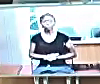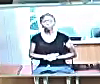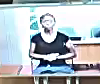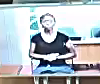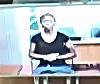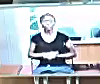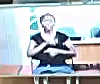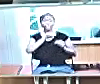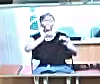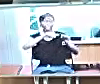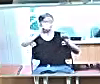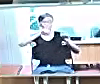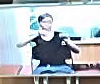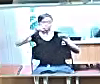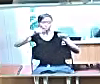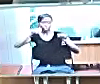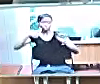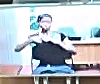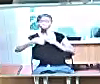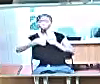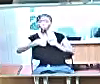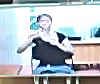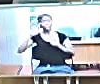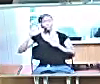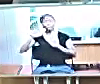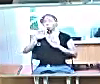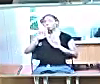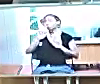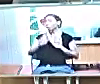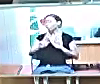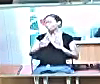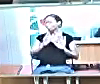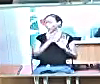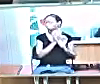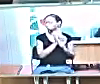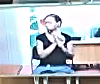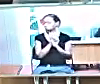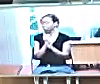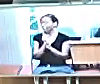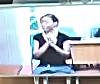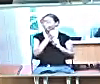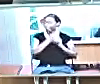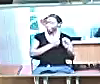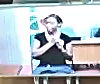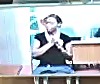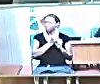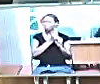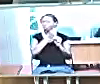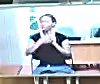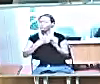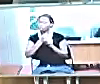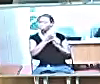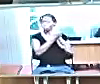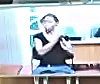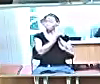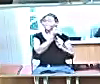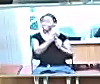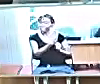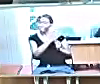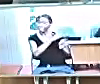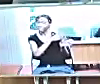gráfico mostra o resultado fiscal apurado ano a ano de 2013 a 2017